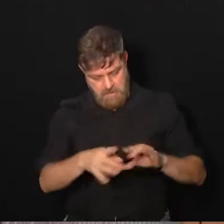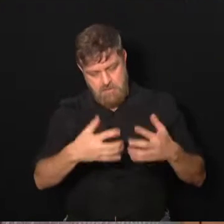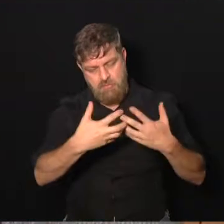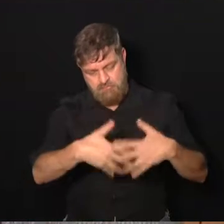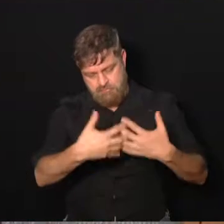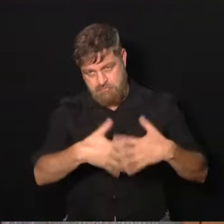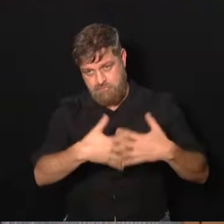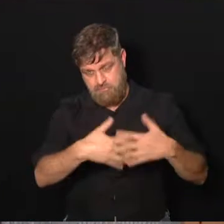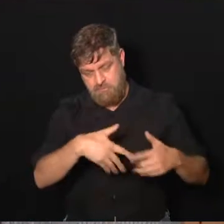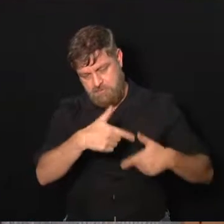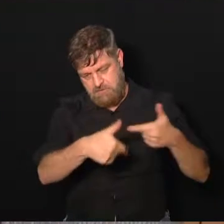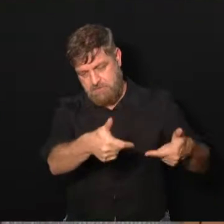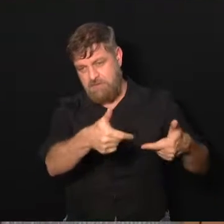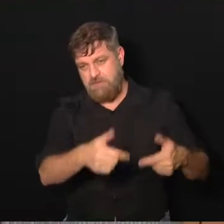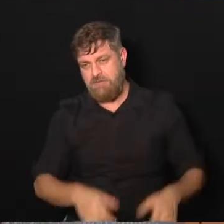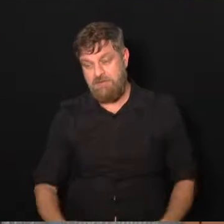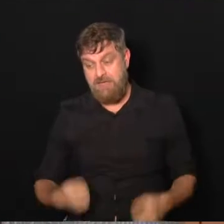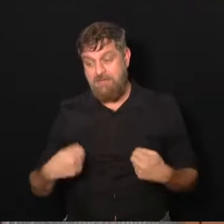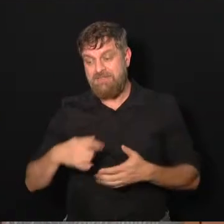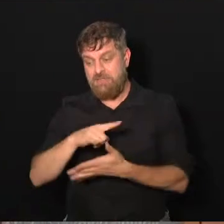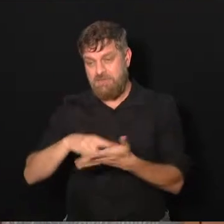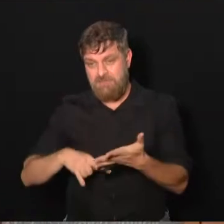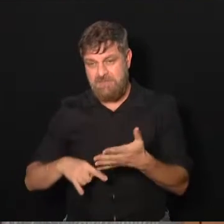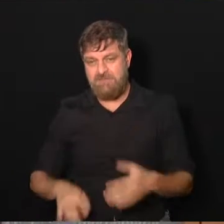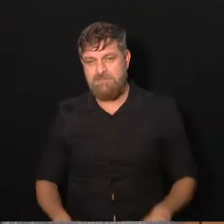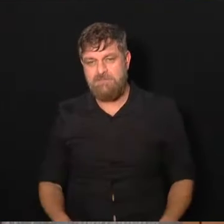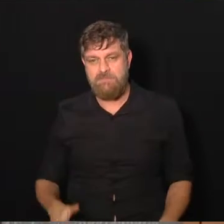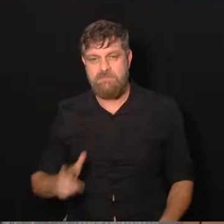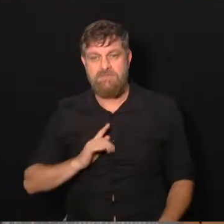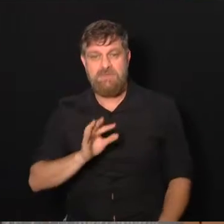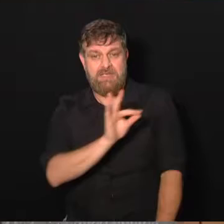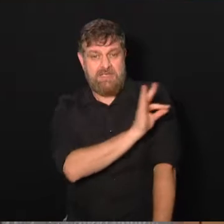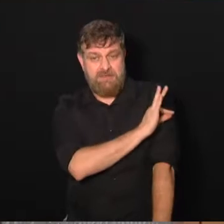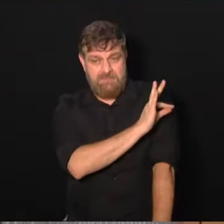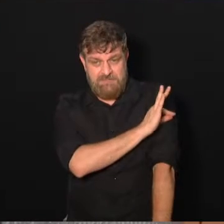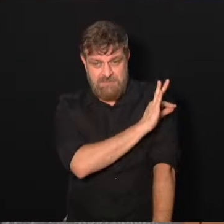alvará. E, de tempos em tempos, a prefeitura